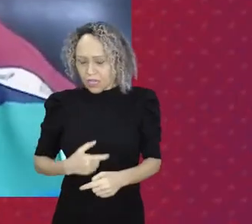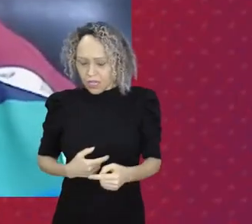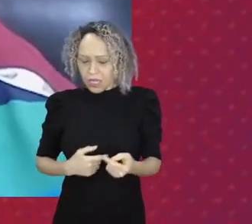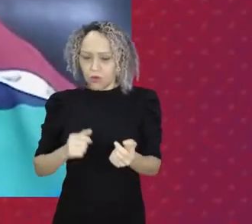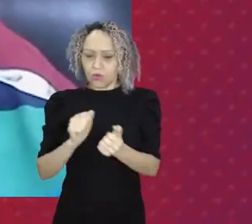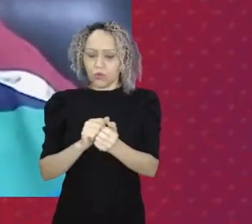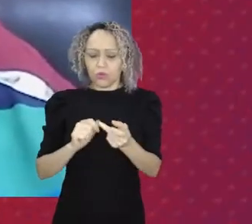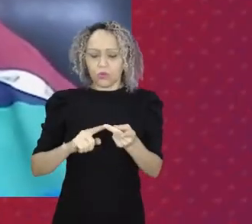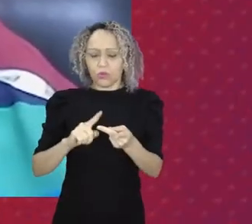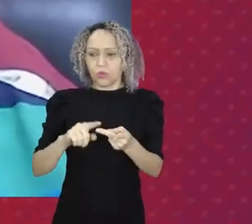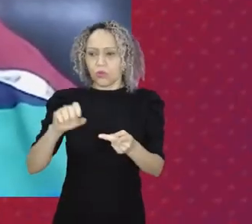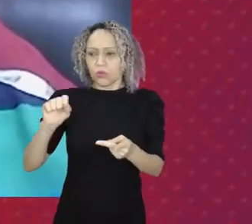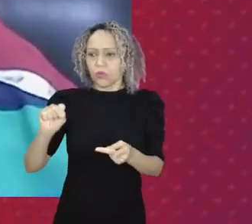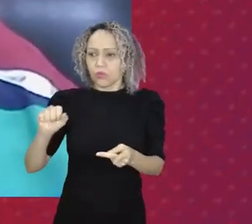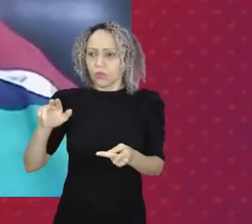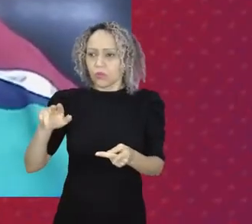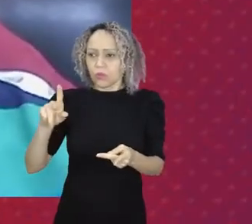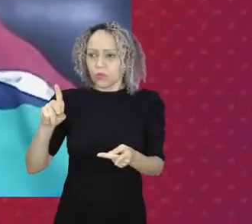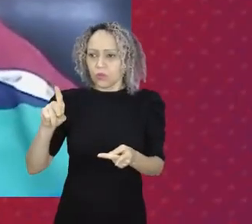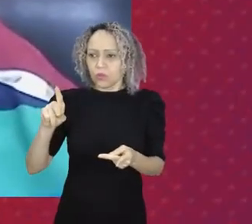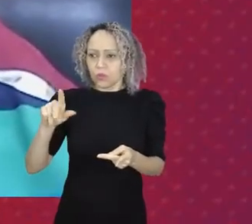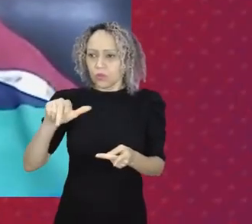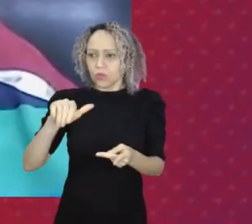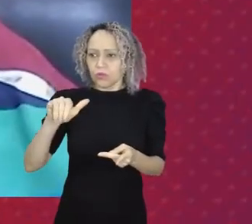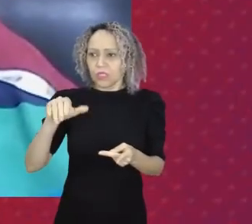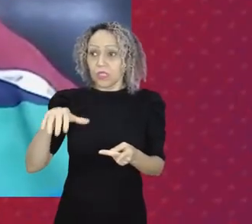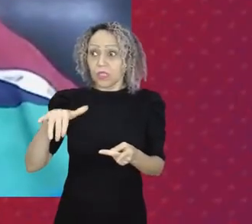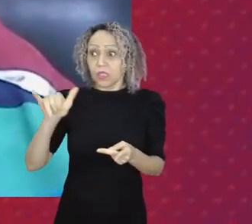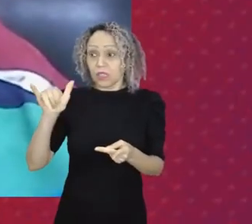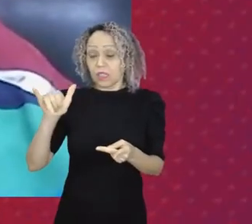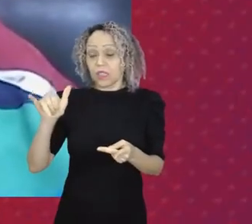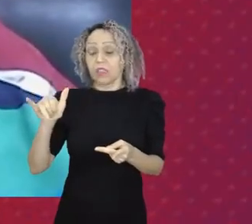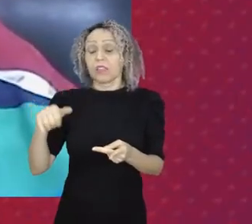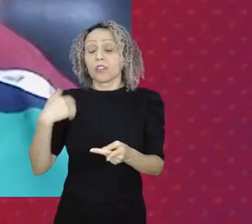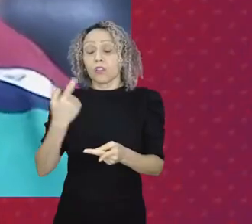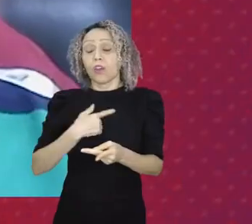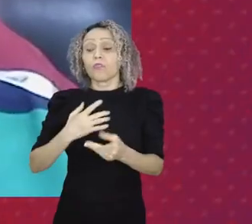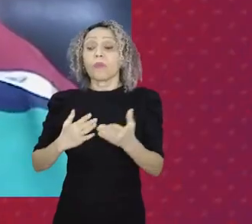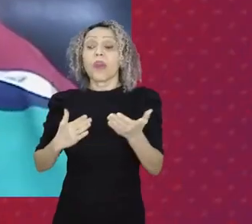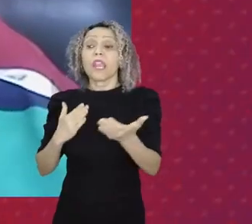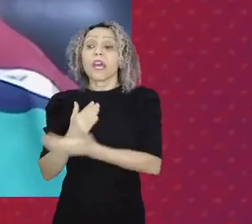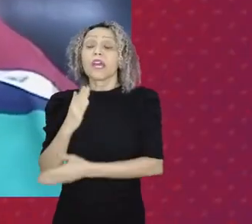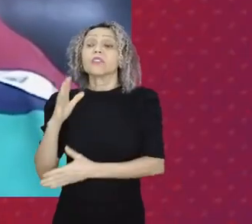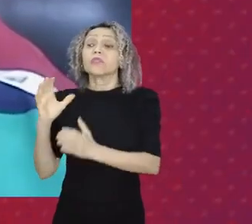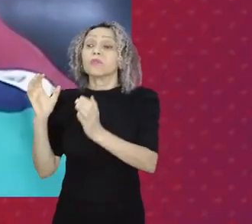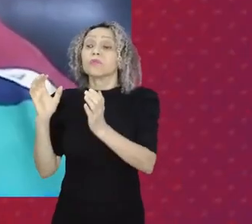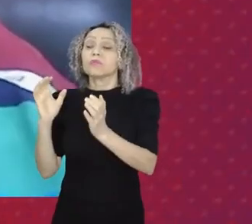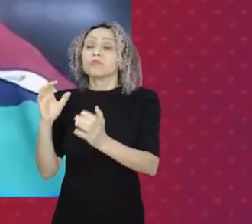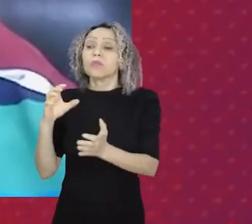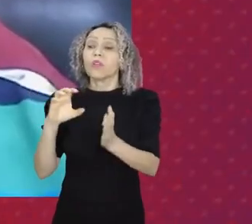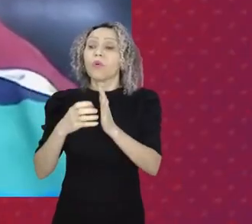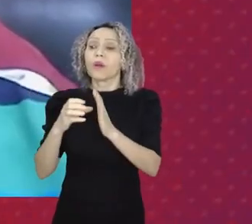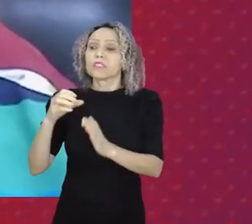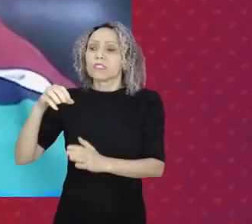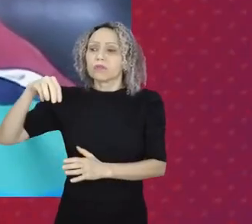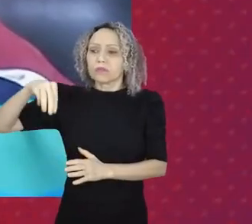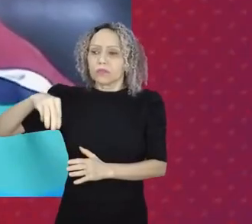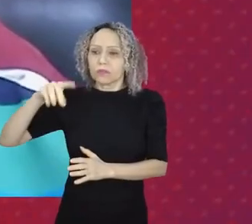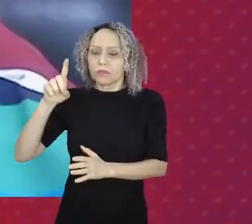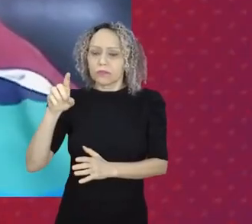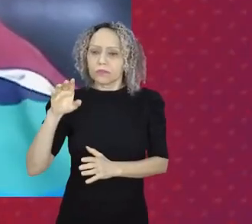muitos outros nós, pelo MDB, em 78. E logo em